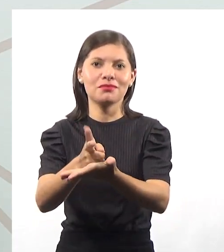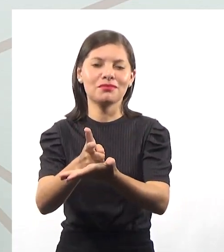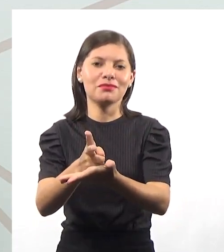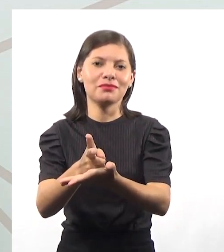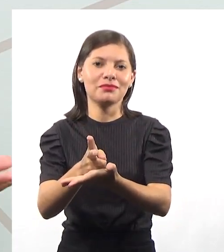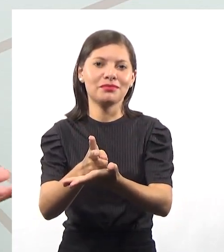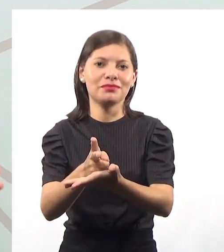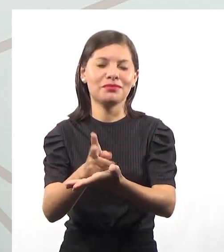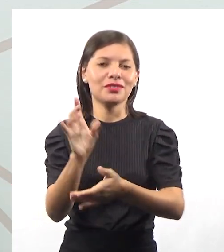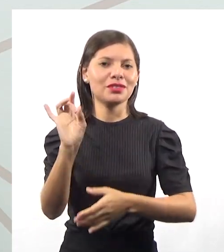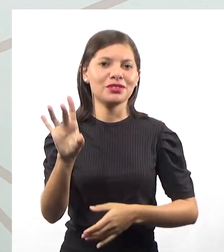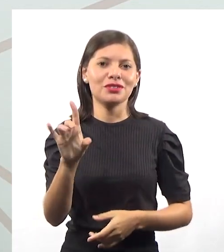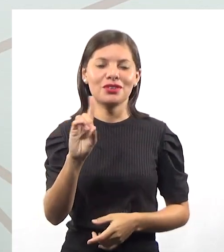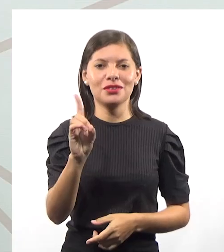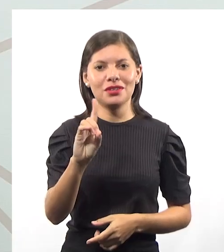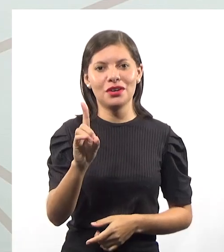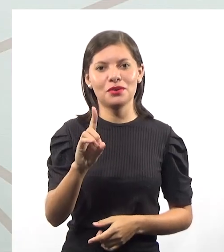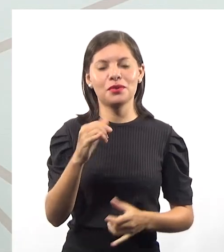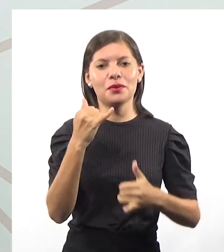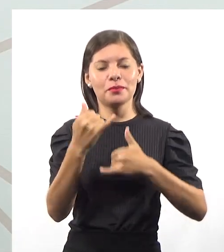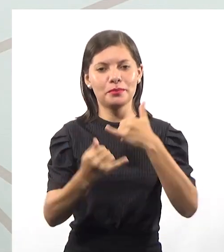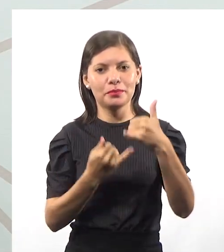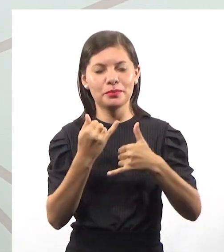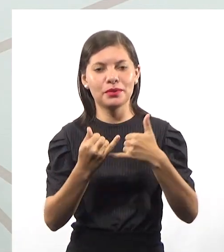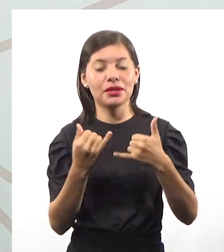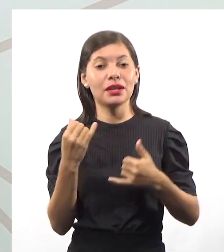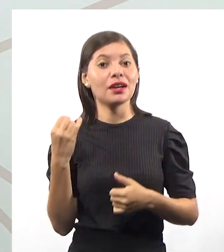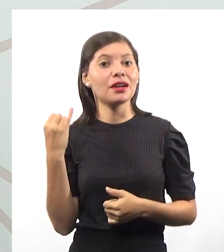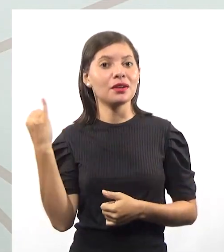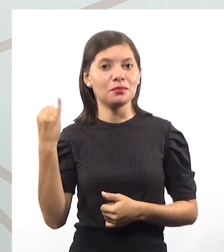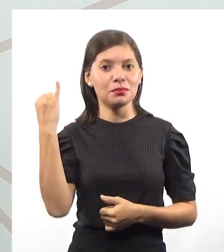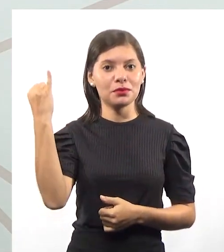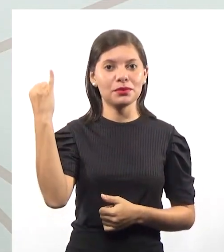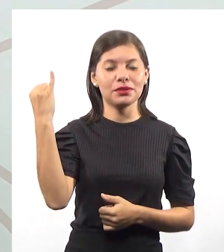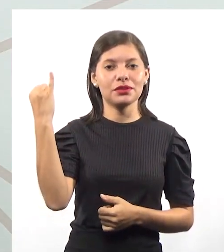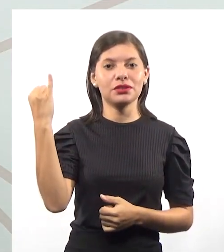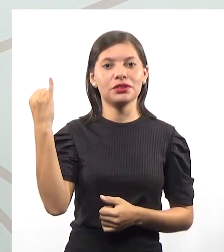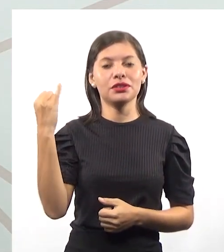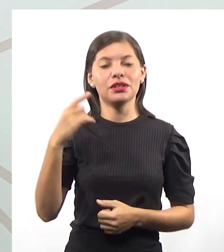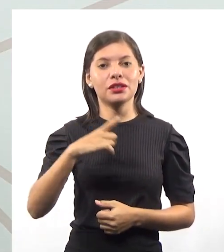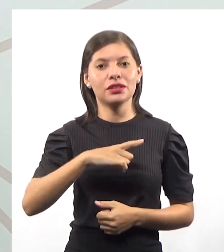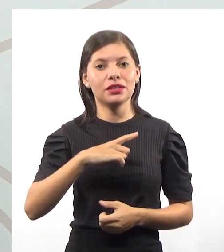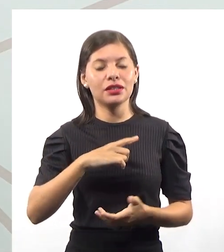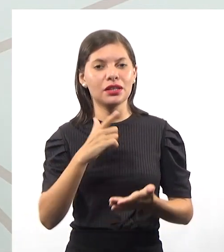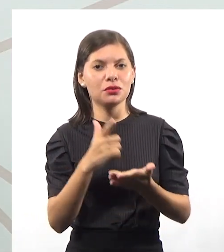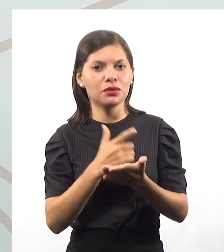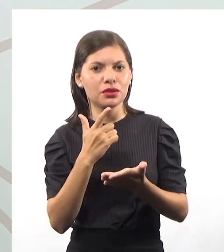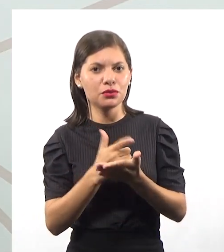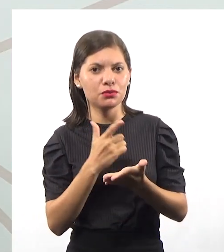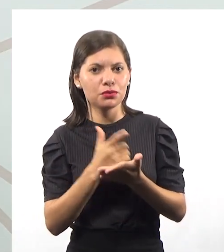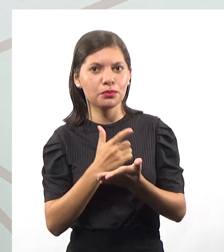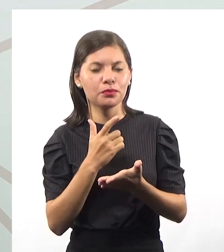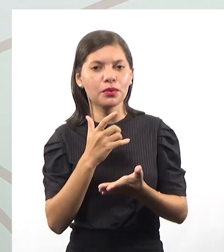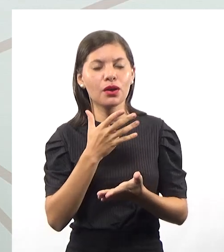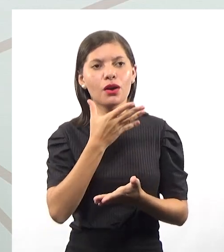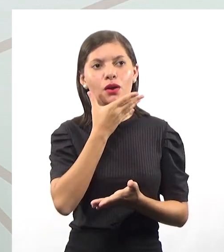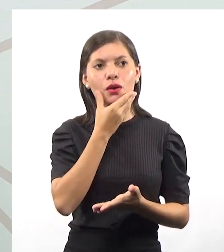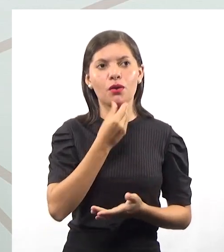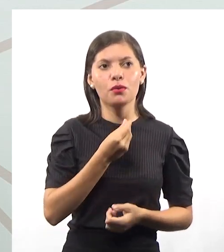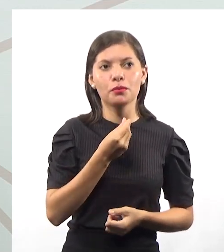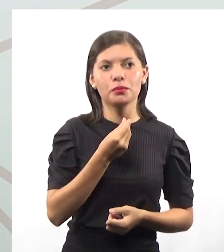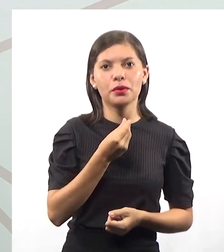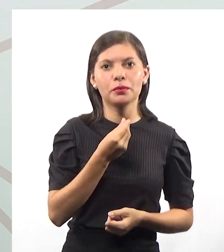de pedagogia, faz uma roda. Né? Porque a brincadeira é essencial. Tem um livro,